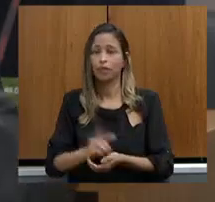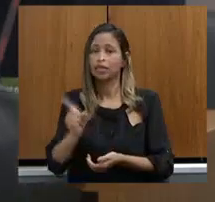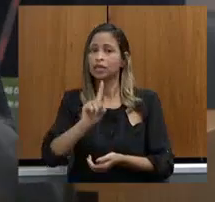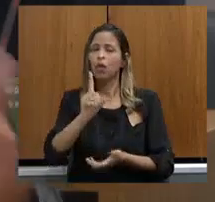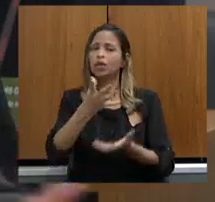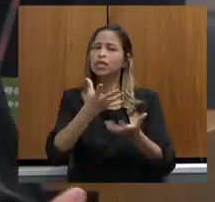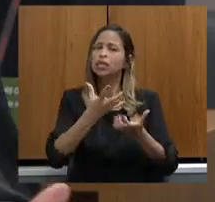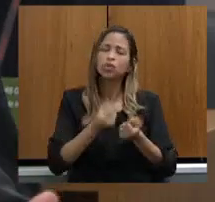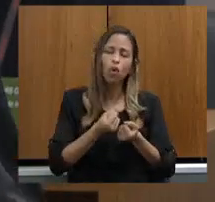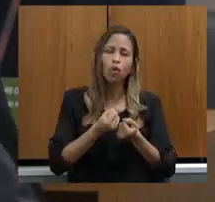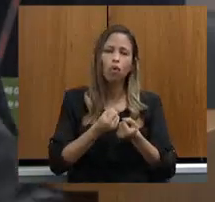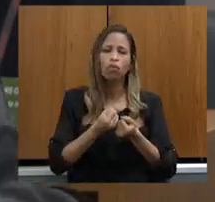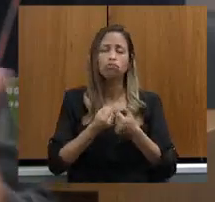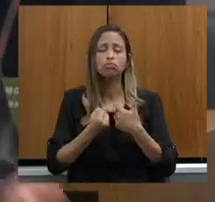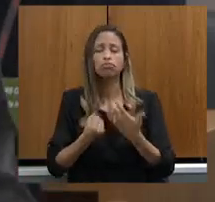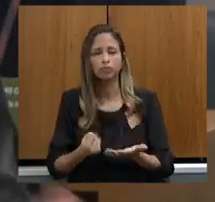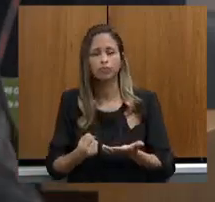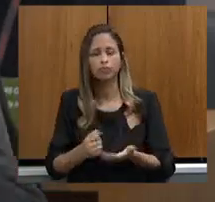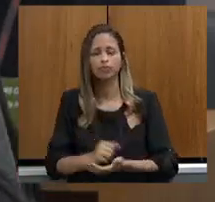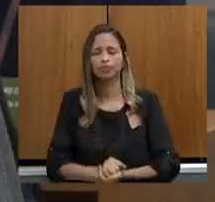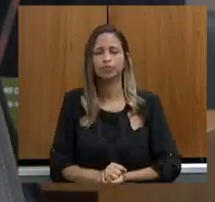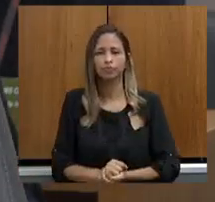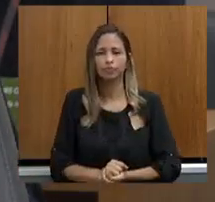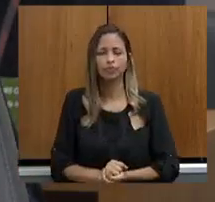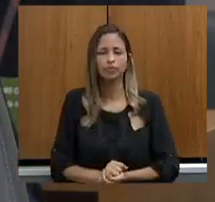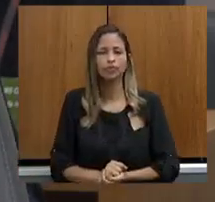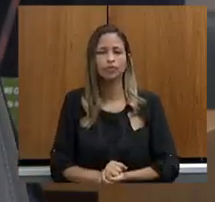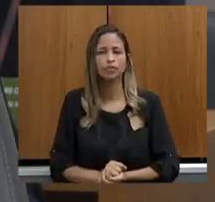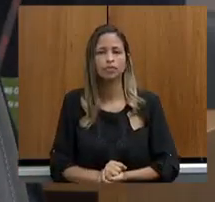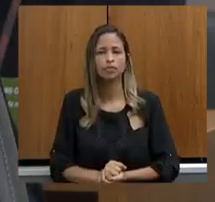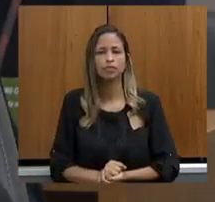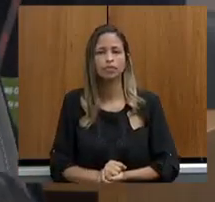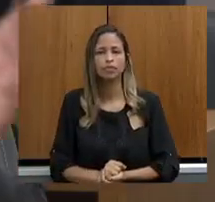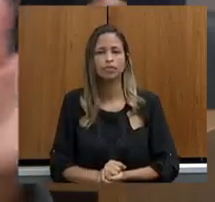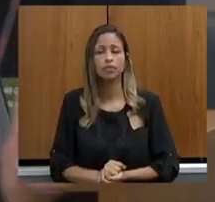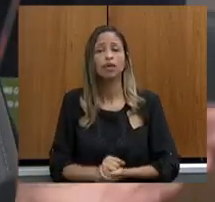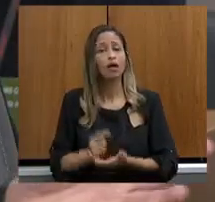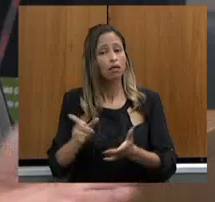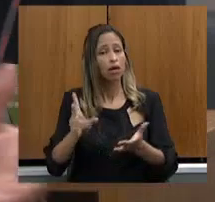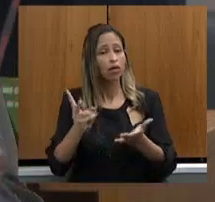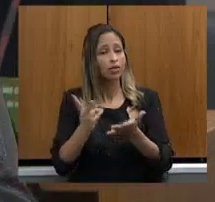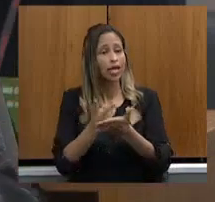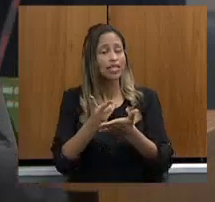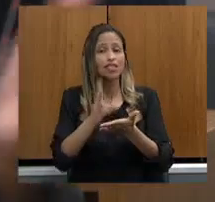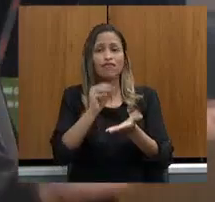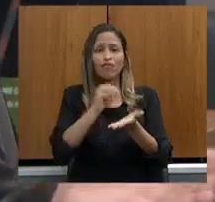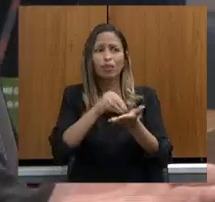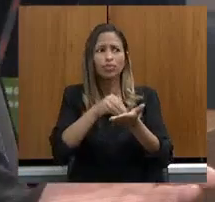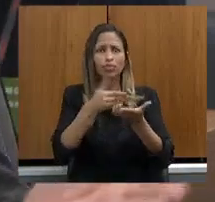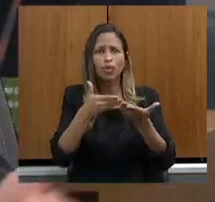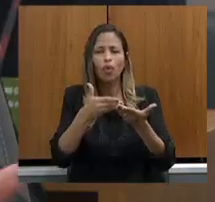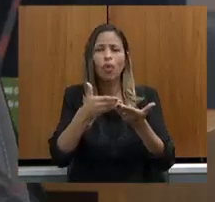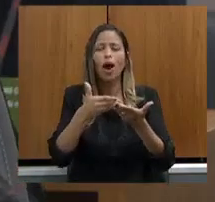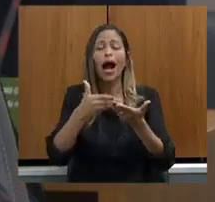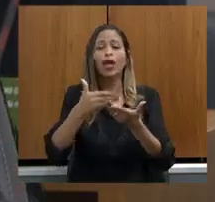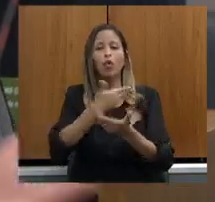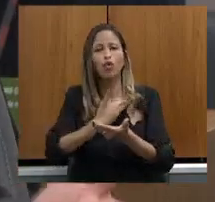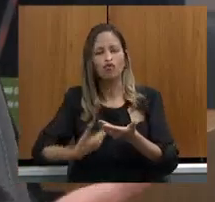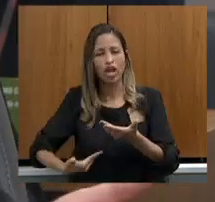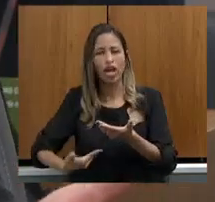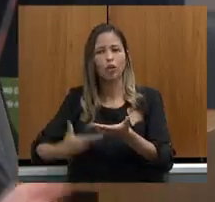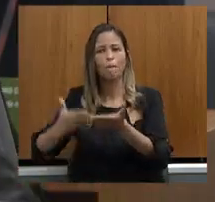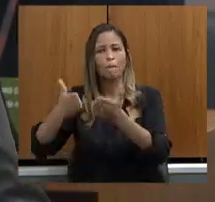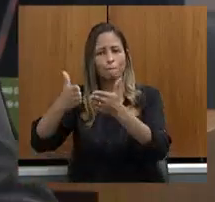recusou não aceitou e portanto ficou em aberto o governo recorreu judiciário